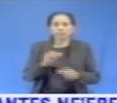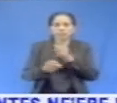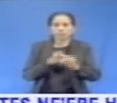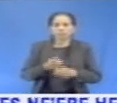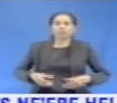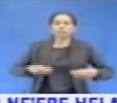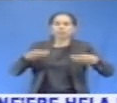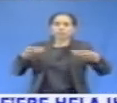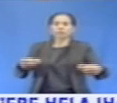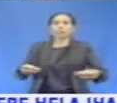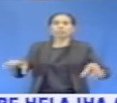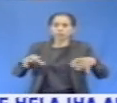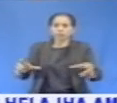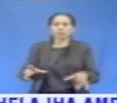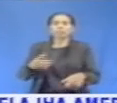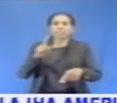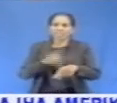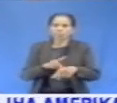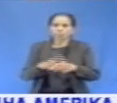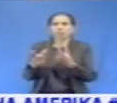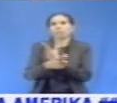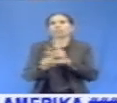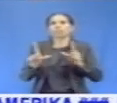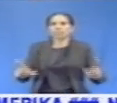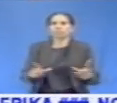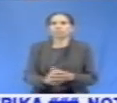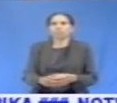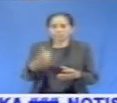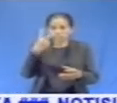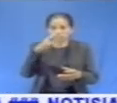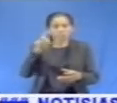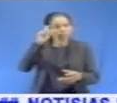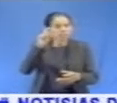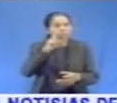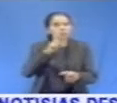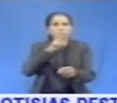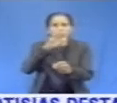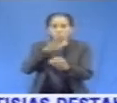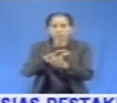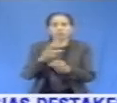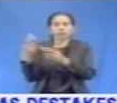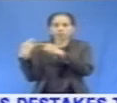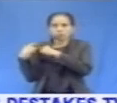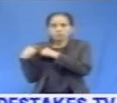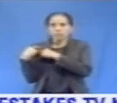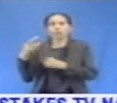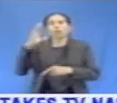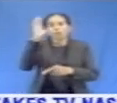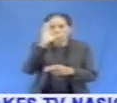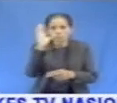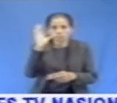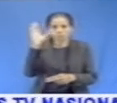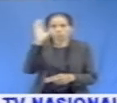Libertação Pátria. Areba condição, né? Ex-líder resistência promete se assume responsabilidade ou de bolo